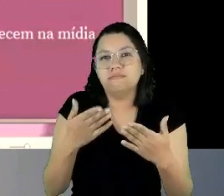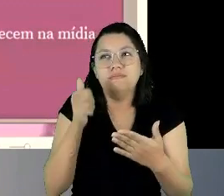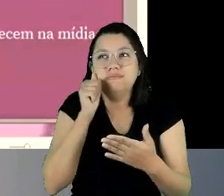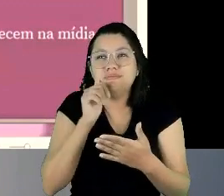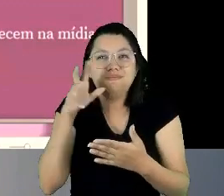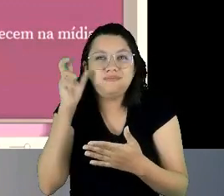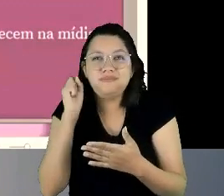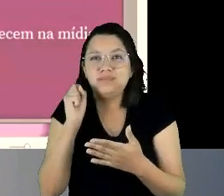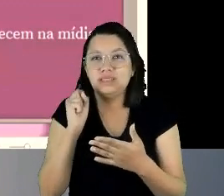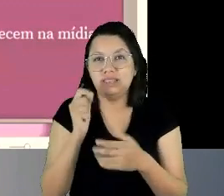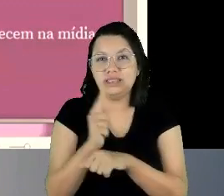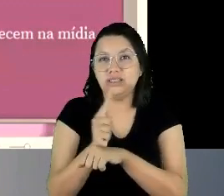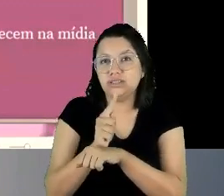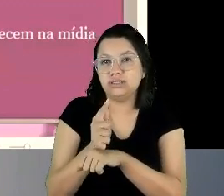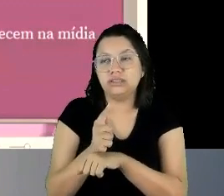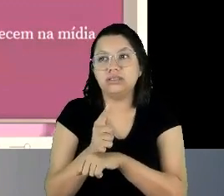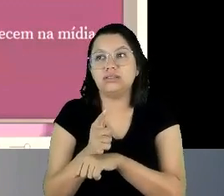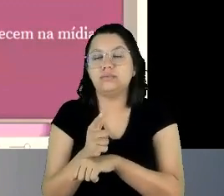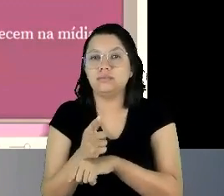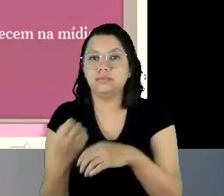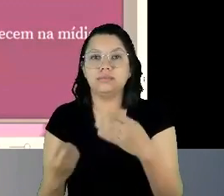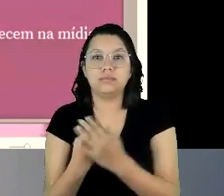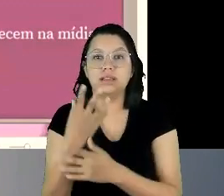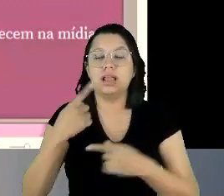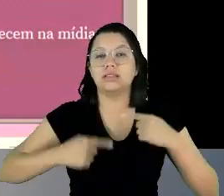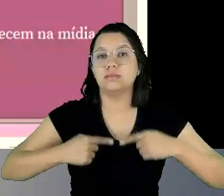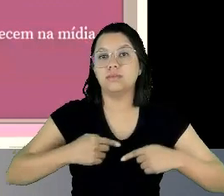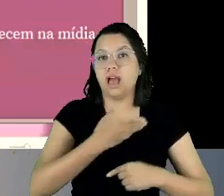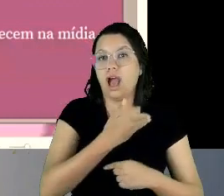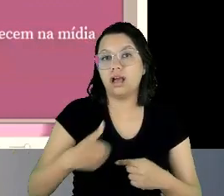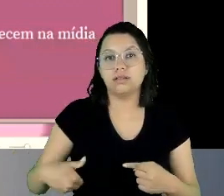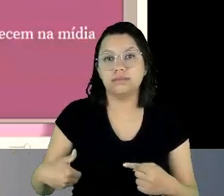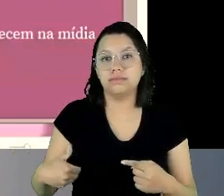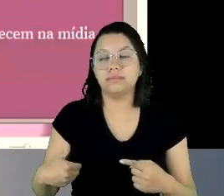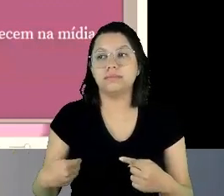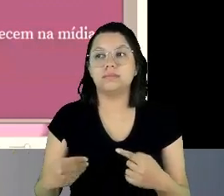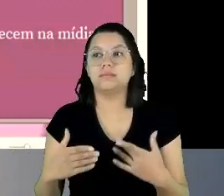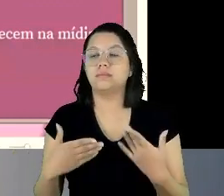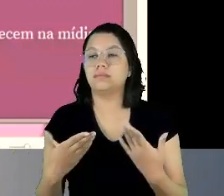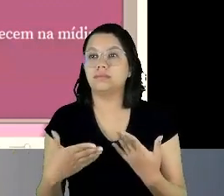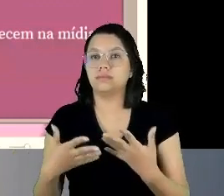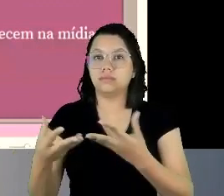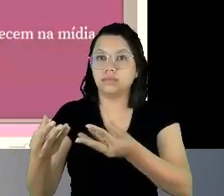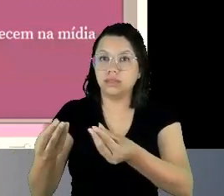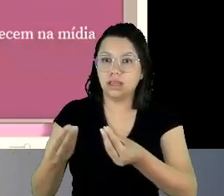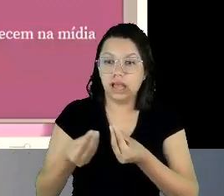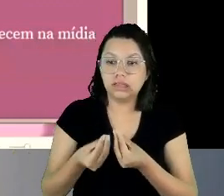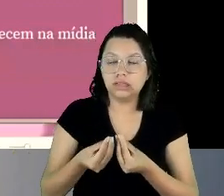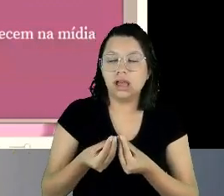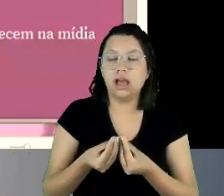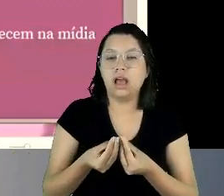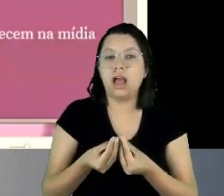são ouvidas na gestão, na implementação de políticas públicas, quando elas recebem